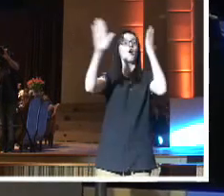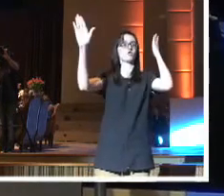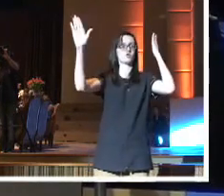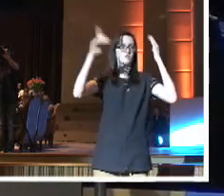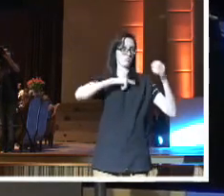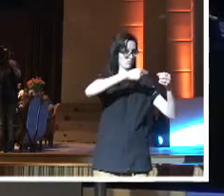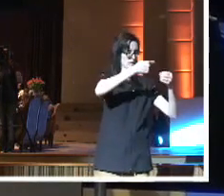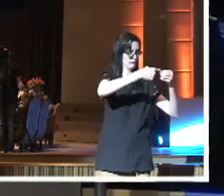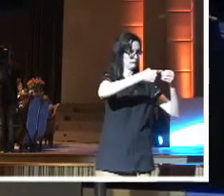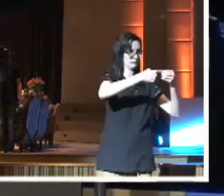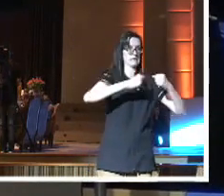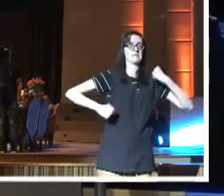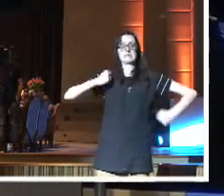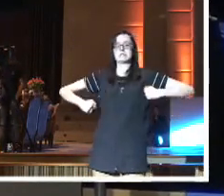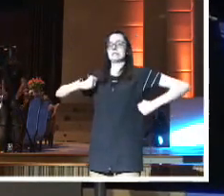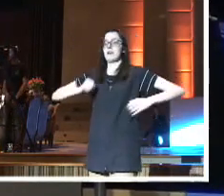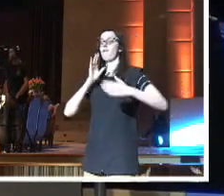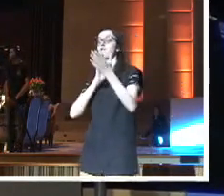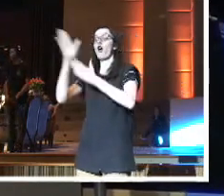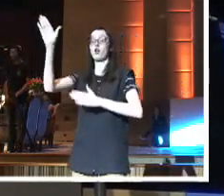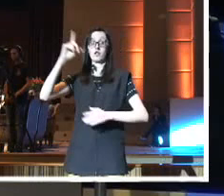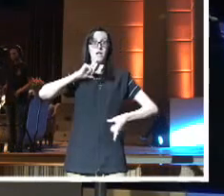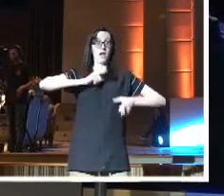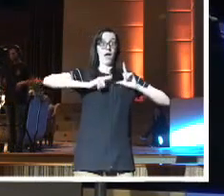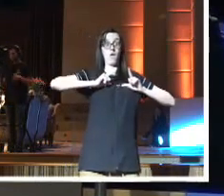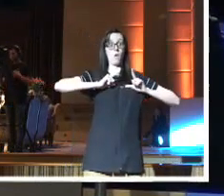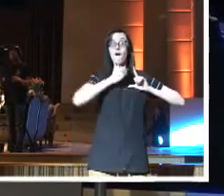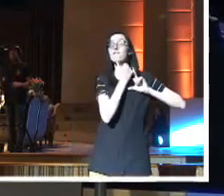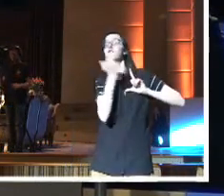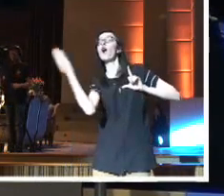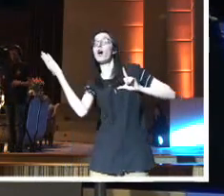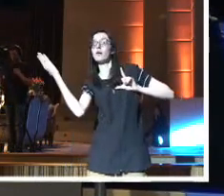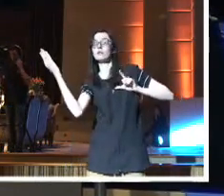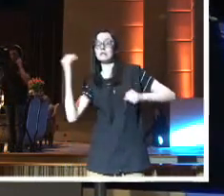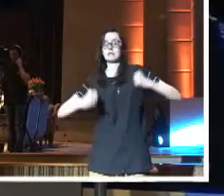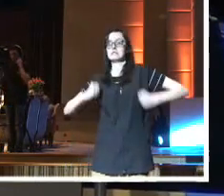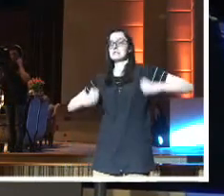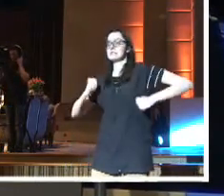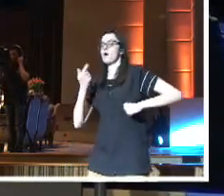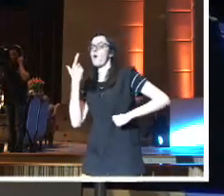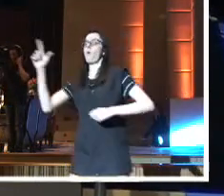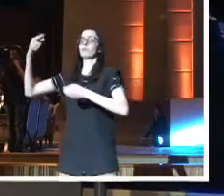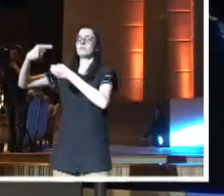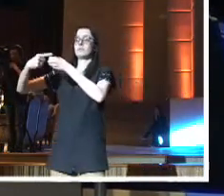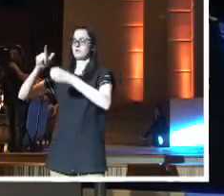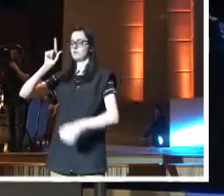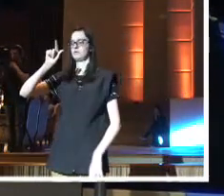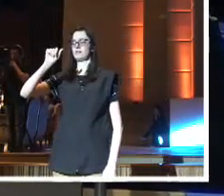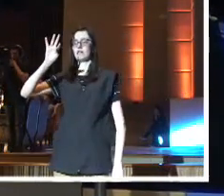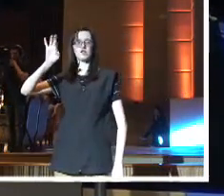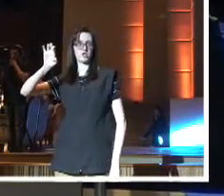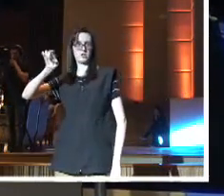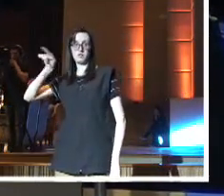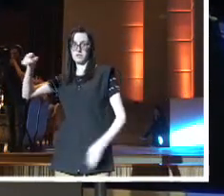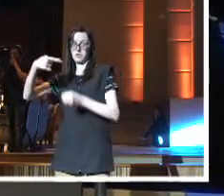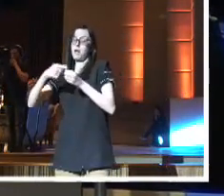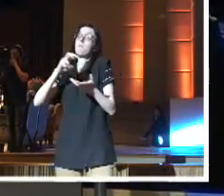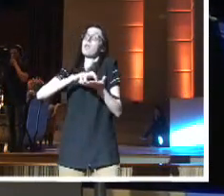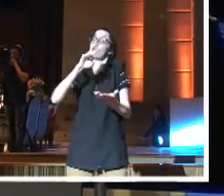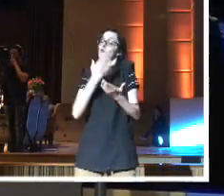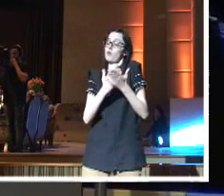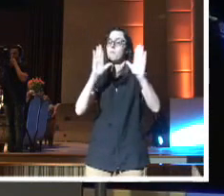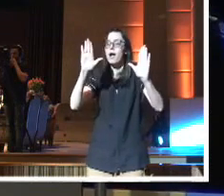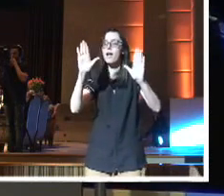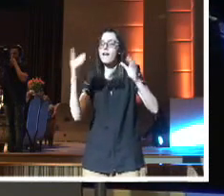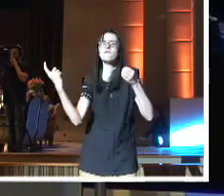das fronteiras de Israel e vai se esconder na cidade de Gate. Nós começamos a estudar isso hoje de manhã, mas